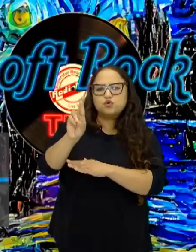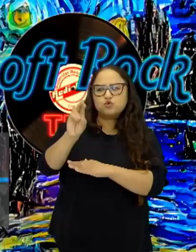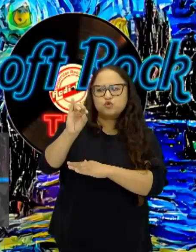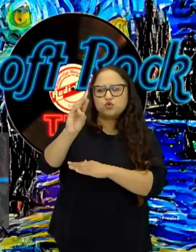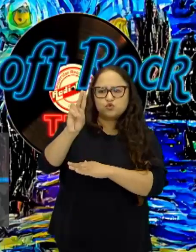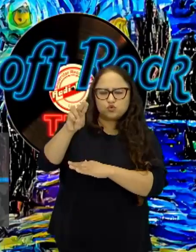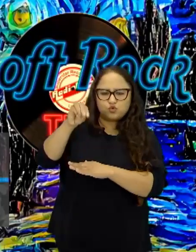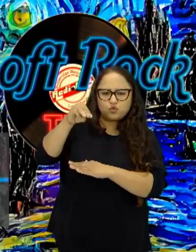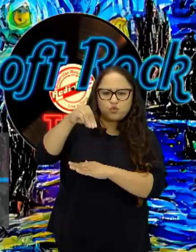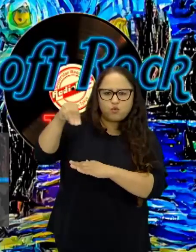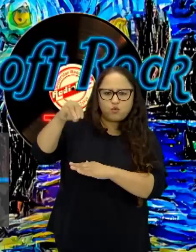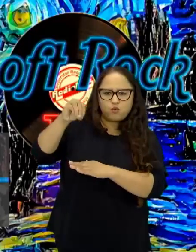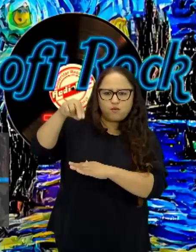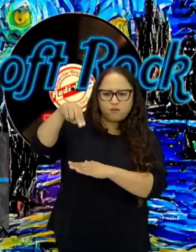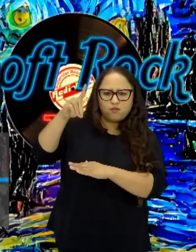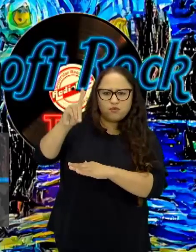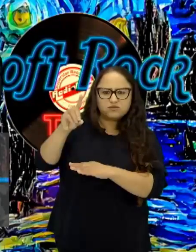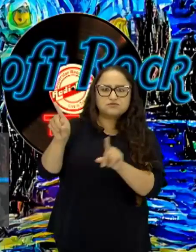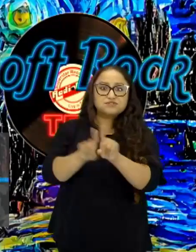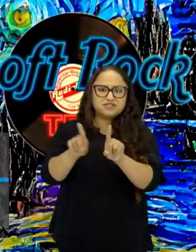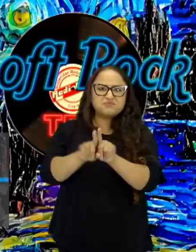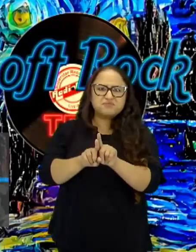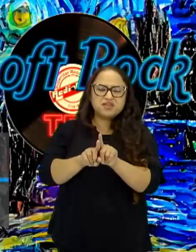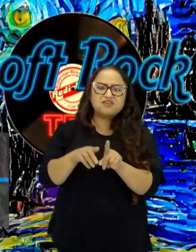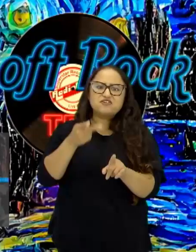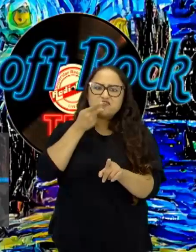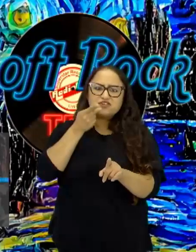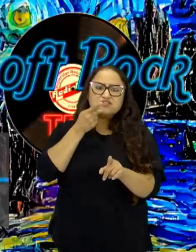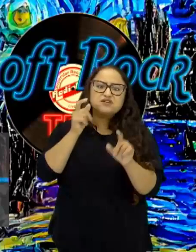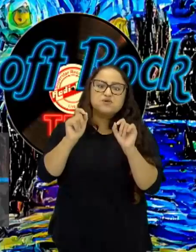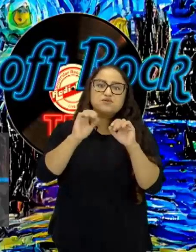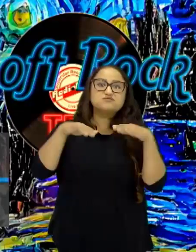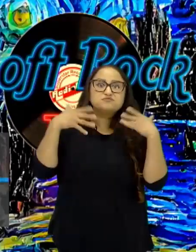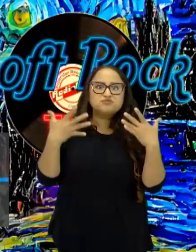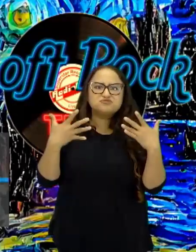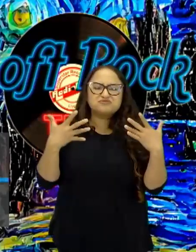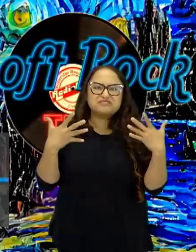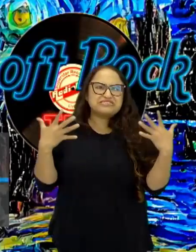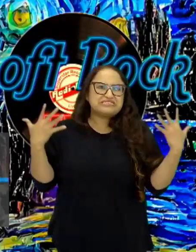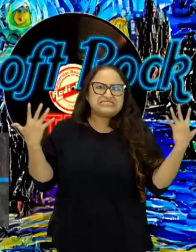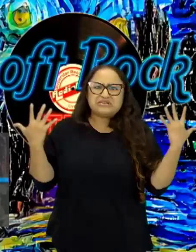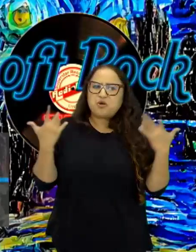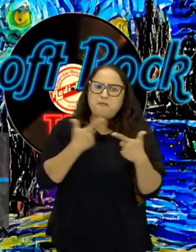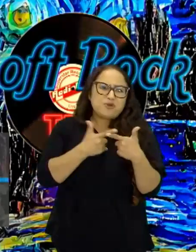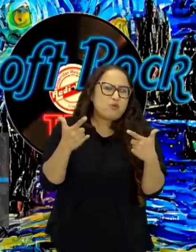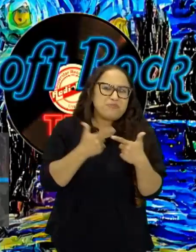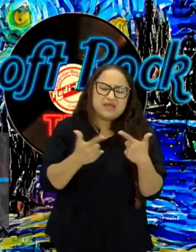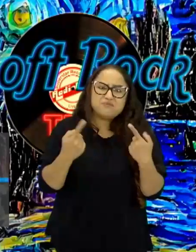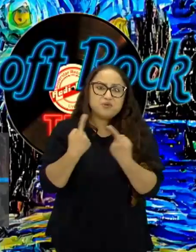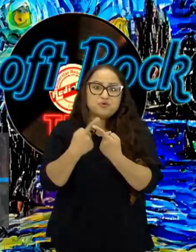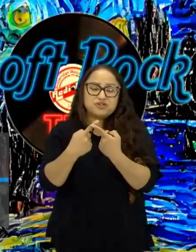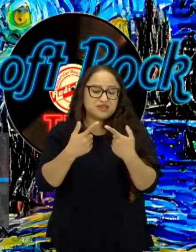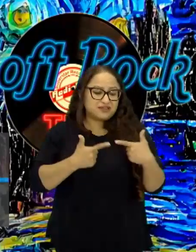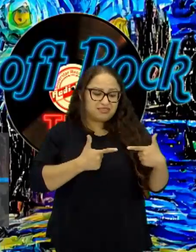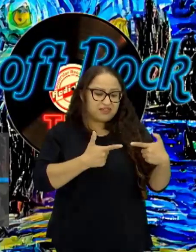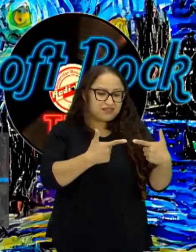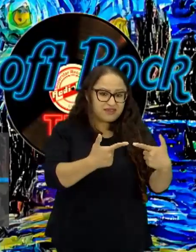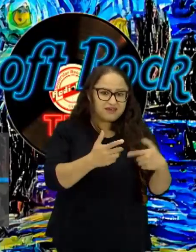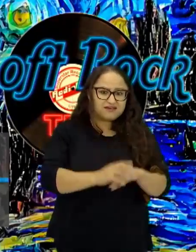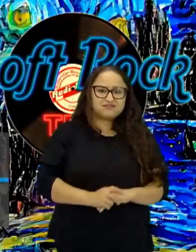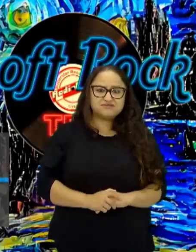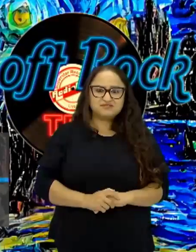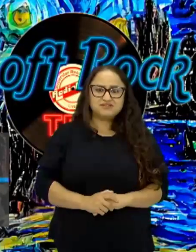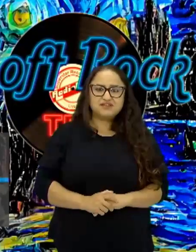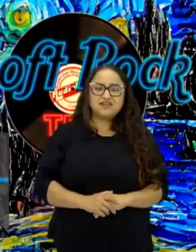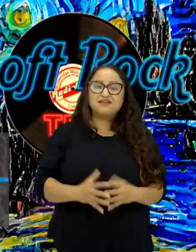um desabafo pelo momento crítico que o mundo vivia por causa da guerra, né? Então ele fala, toda aquela simulação do José, que ele fala do José, ele está